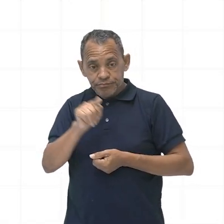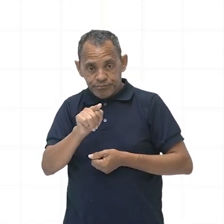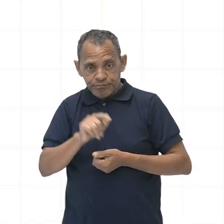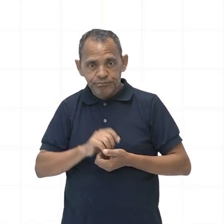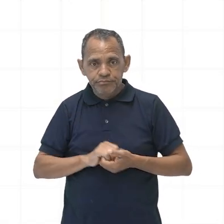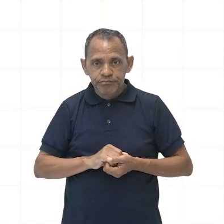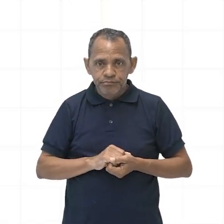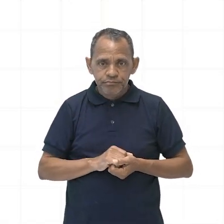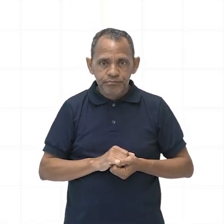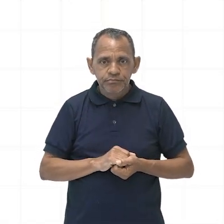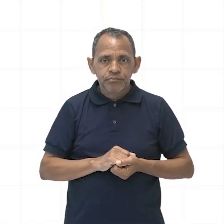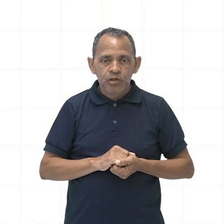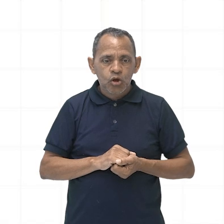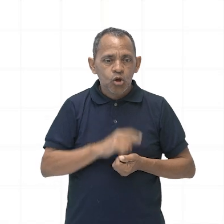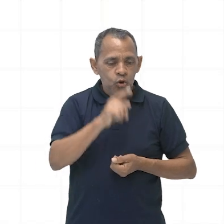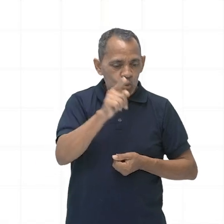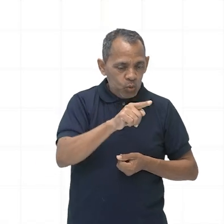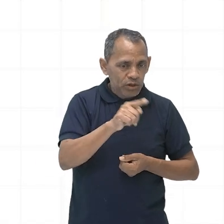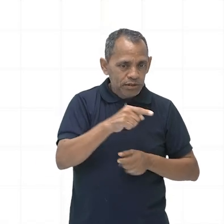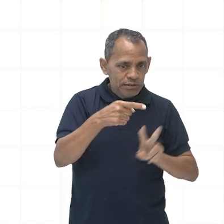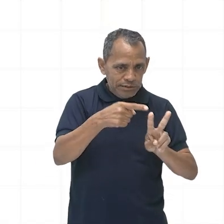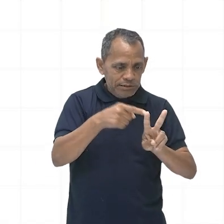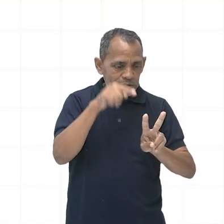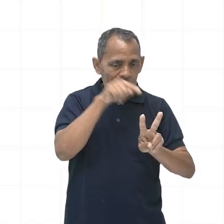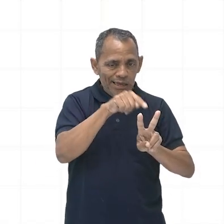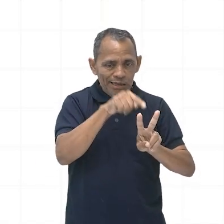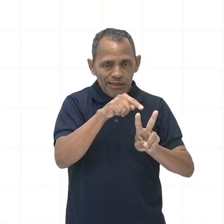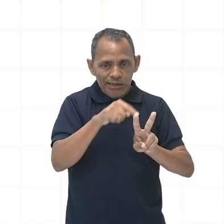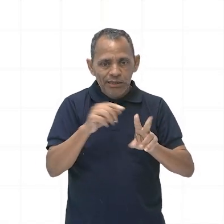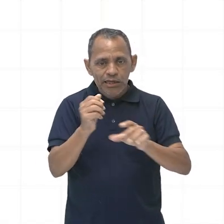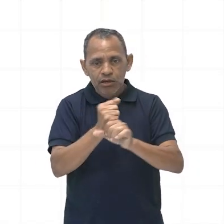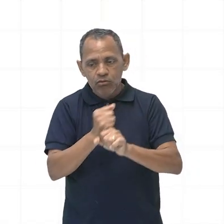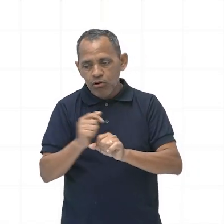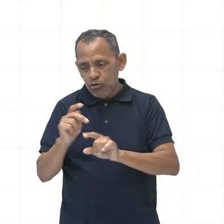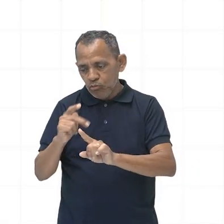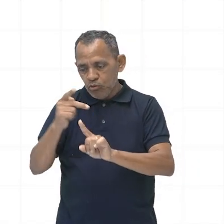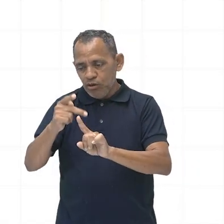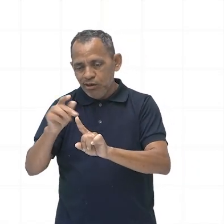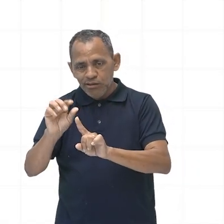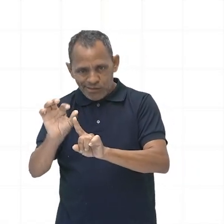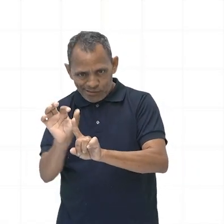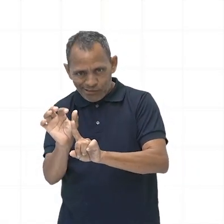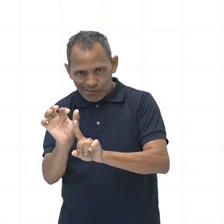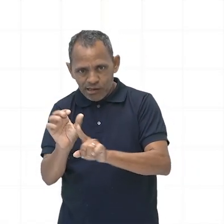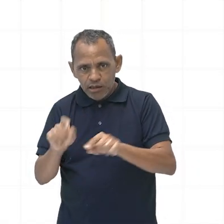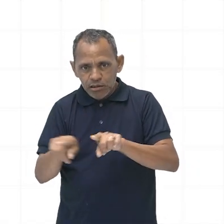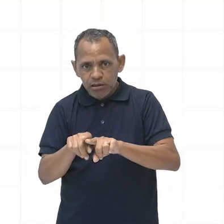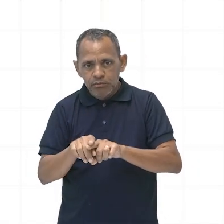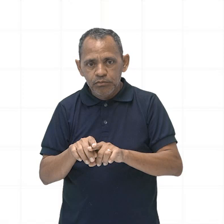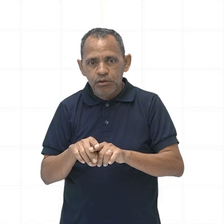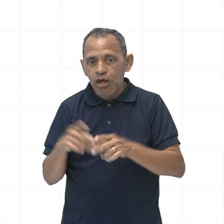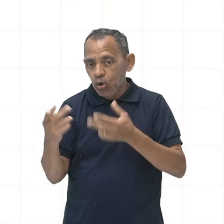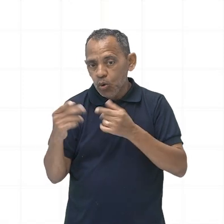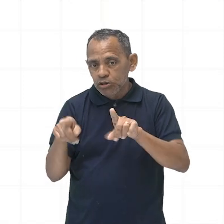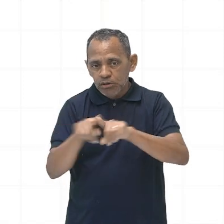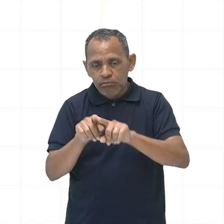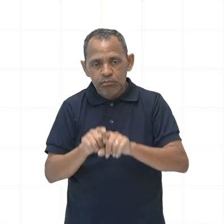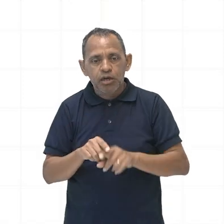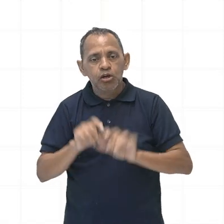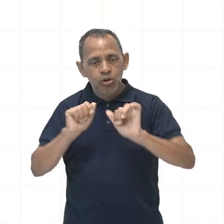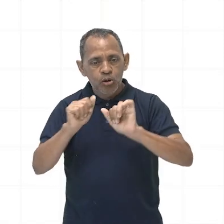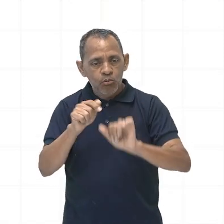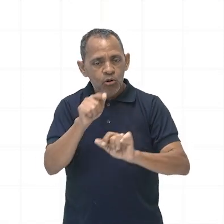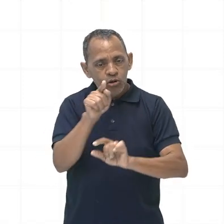né? Como o índice é igual ao expoente do radicando, é o próprio radicando, e como 5 não tem ninguém